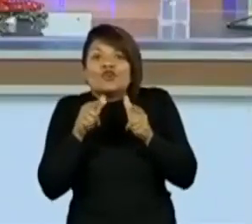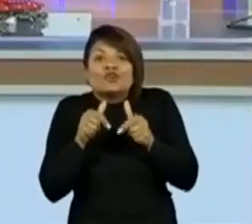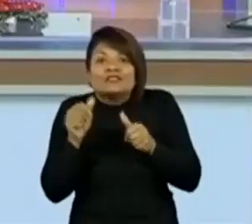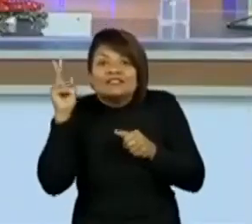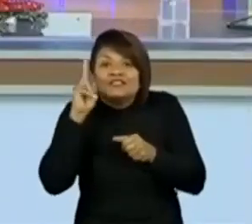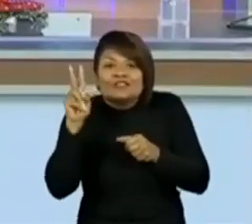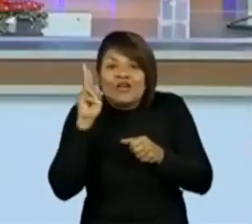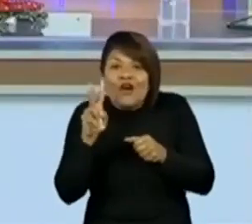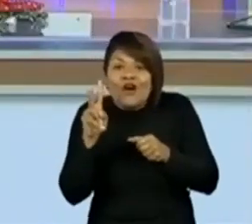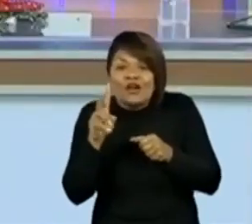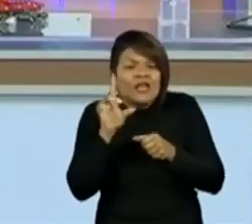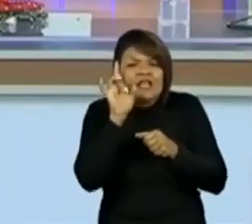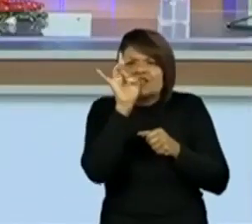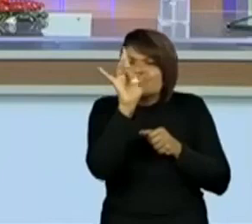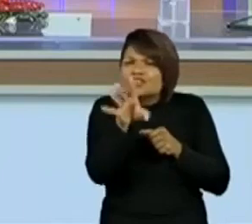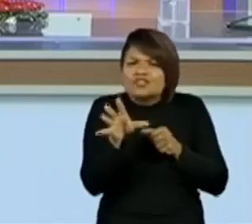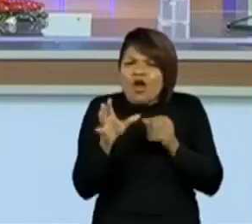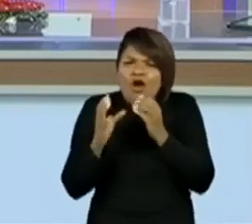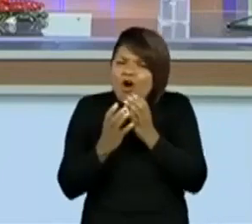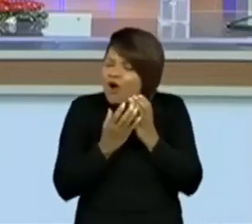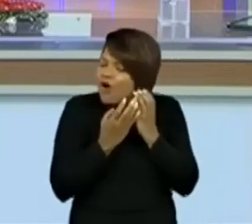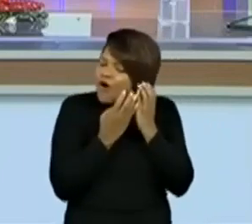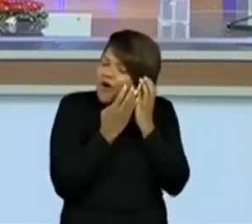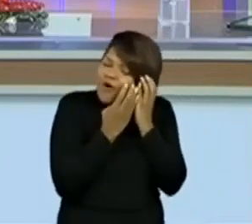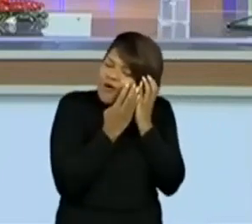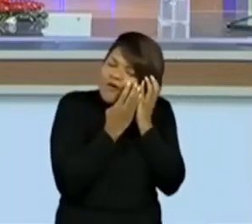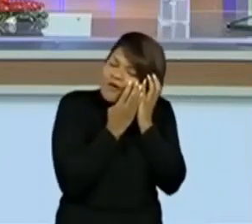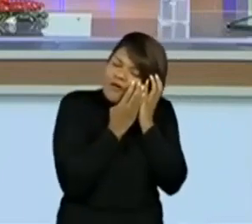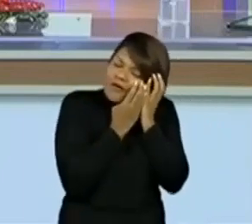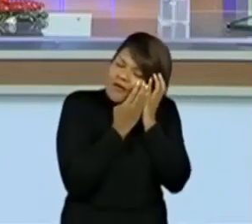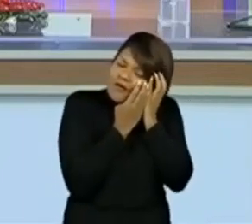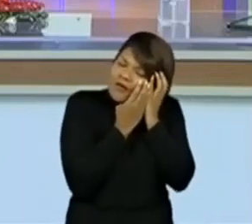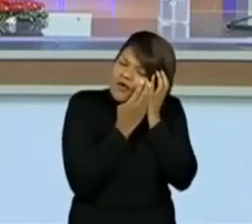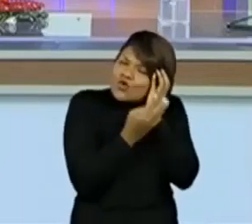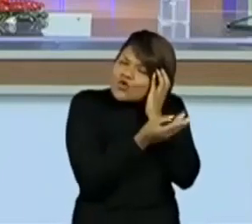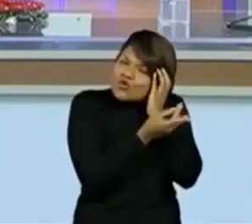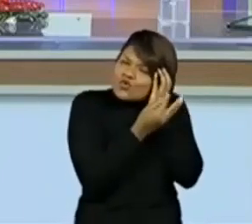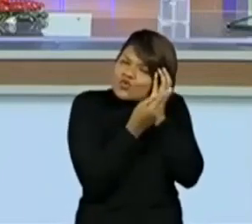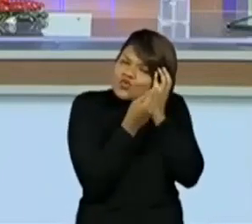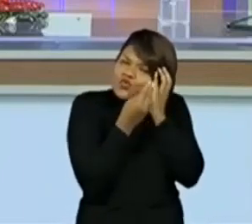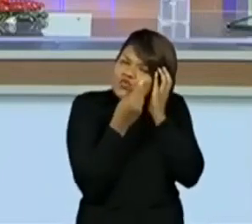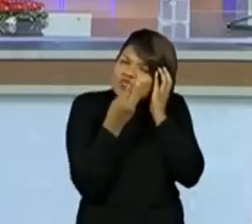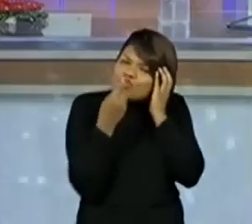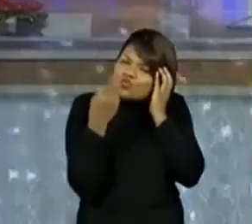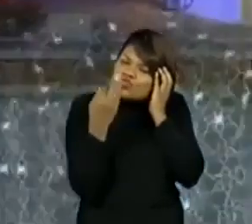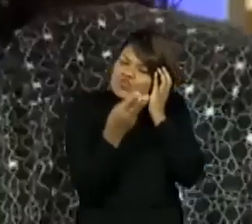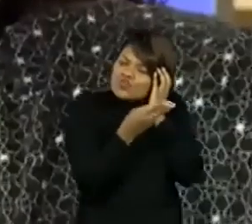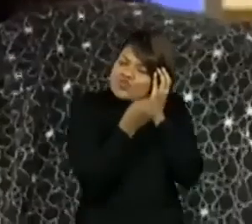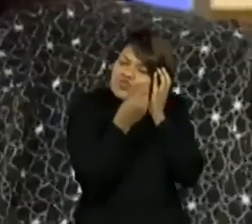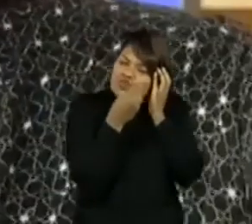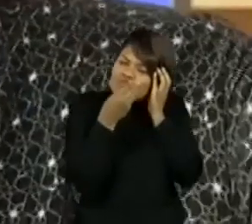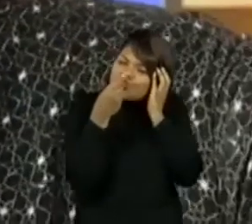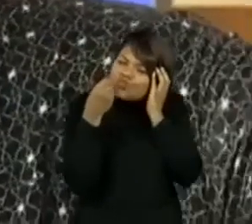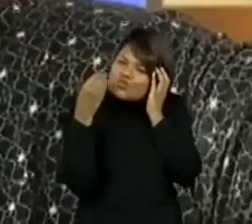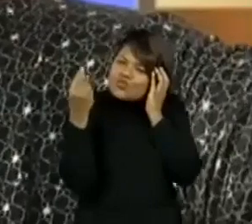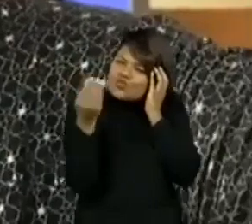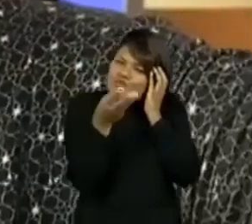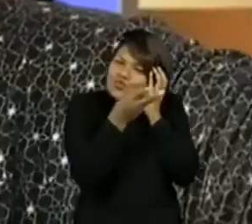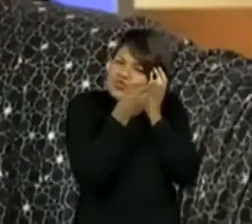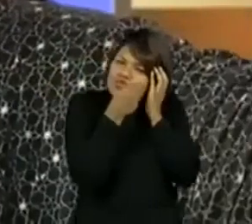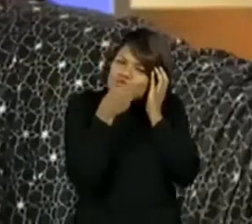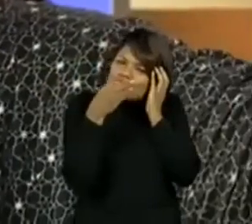Bastava que ela colocasse a concha ao ouvido, que a concha lhe sopraria uma